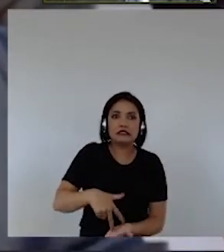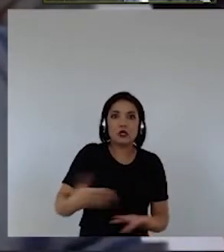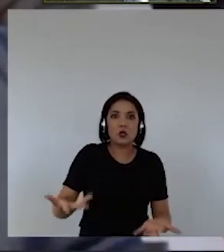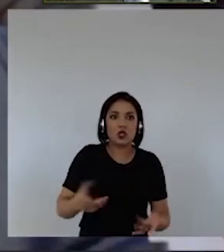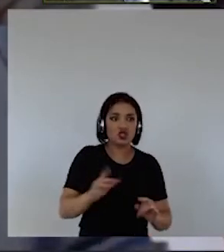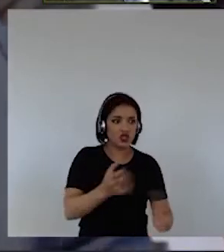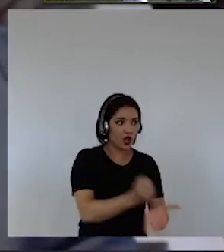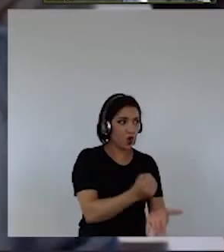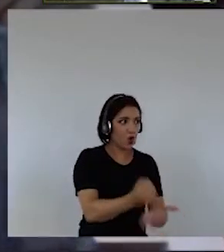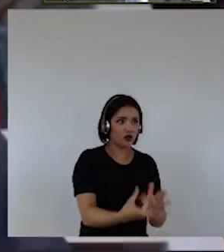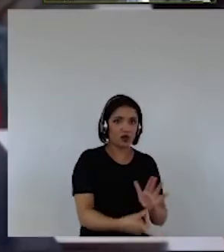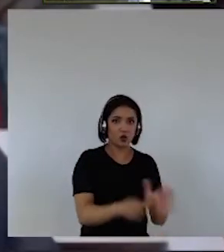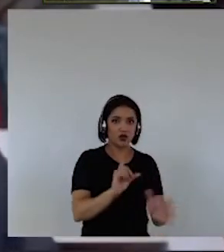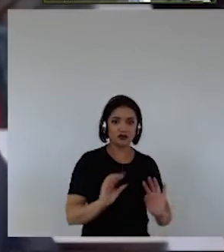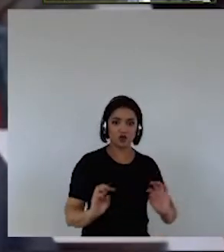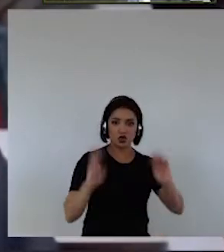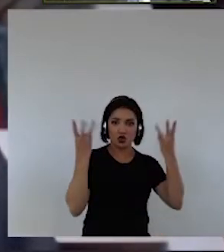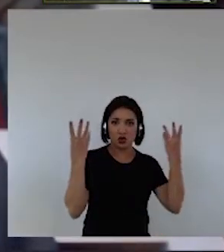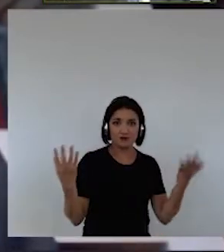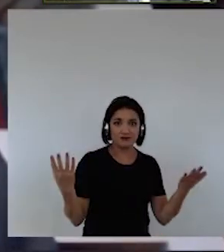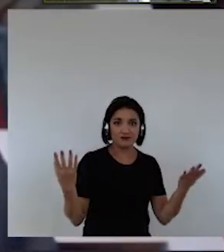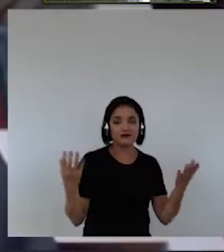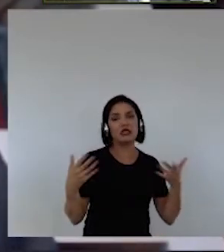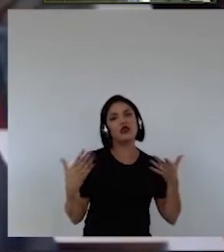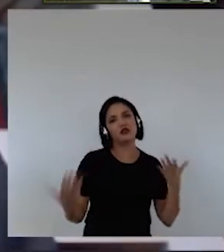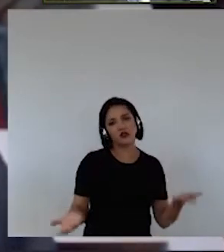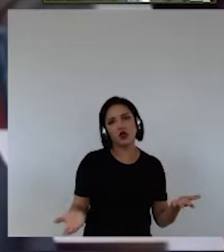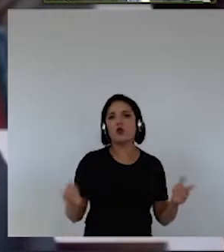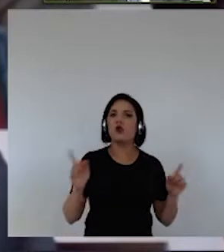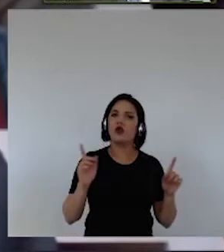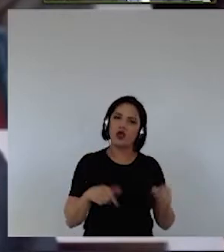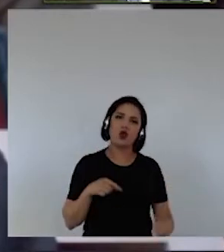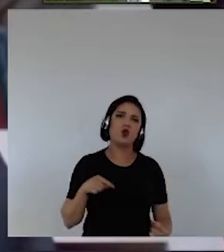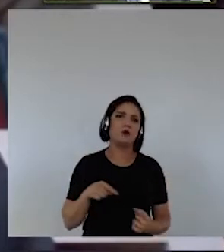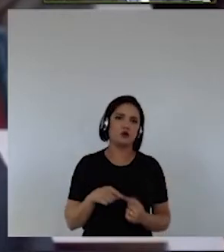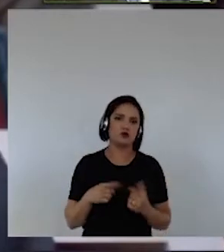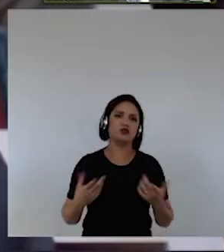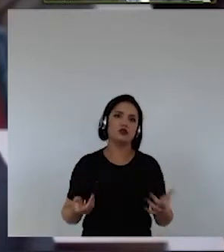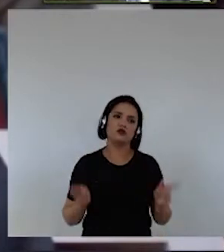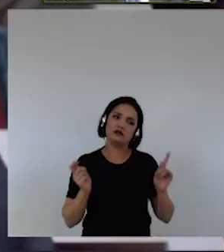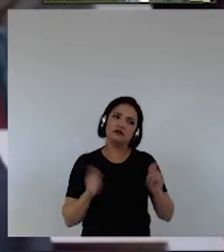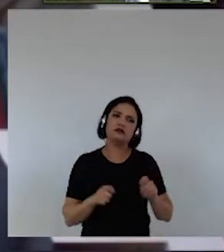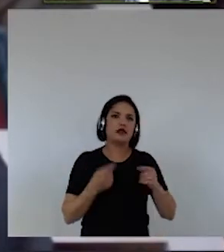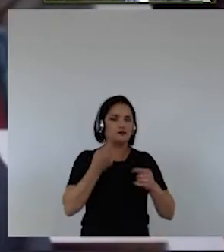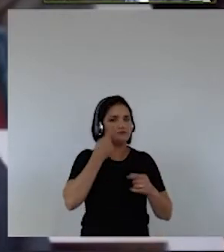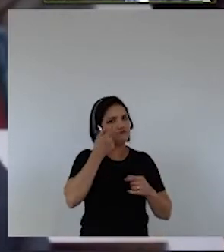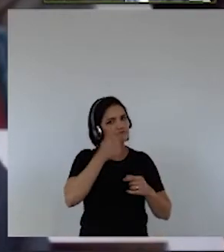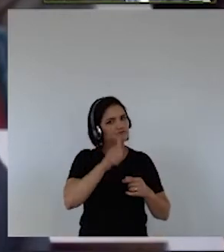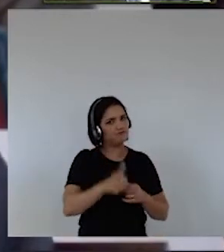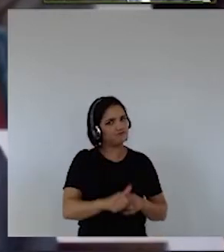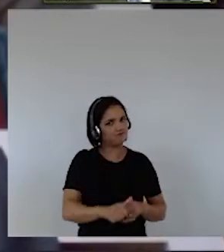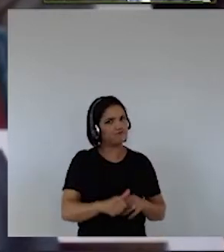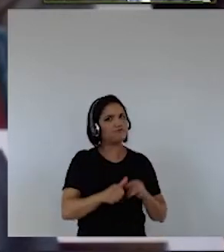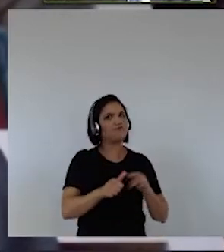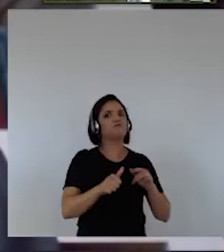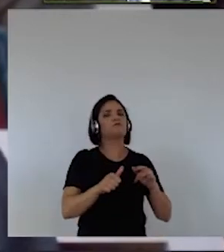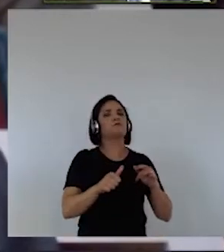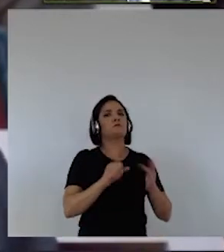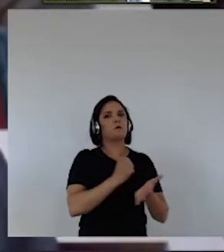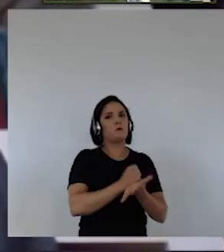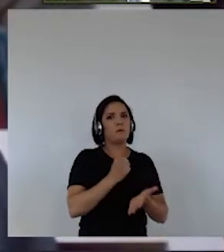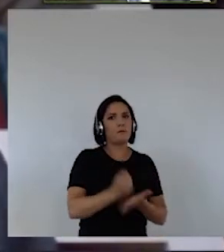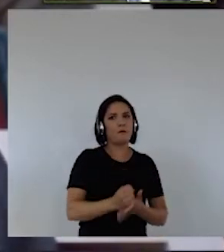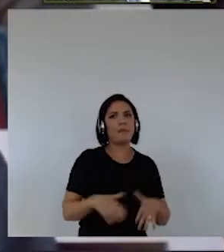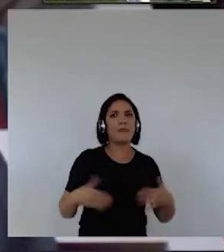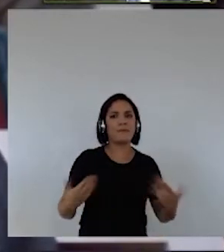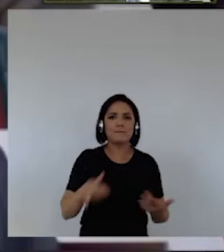o show. Isso é o típico caso de força maior. Ou operações econômicas, por exemplo, o porto, você